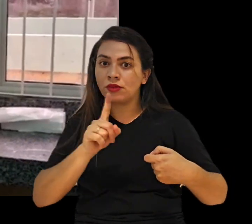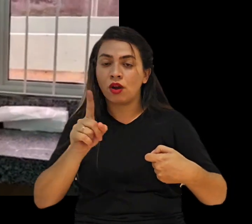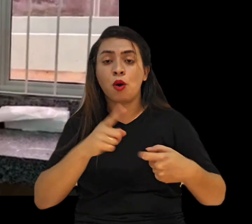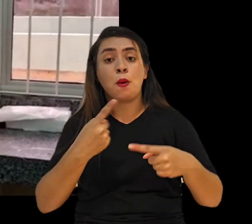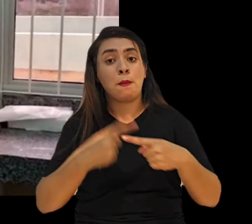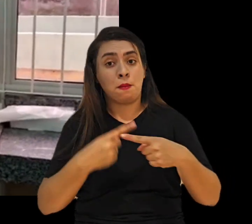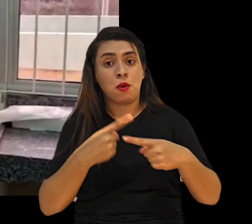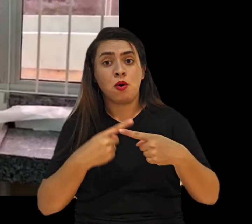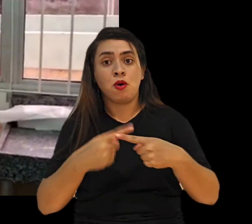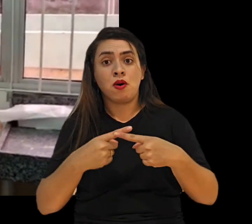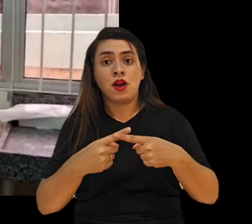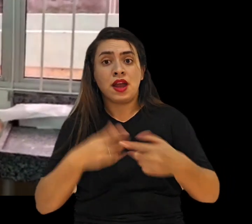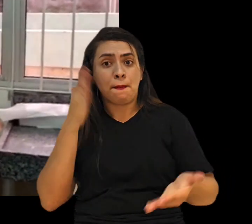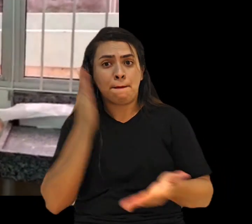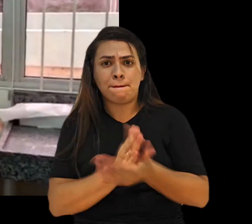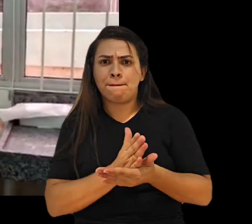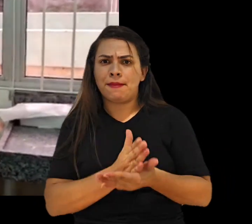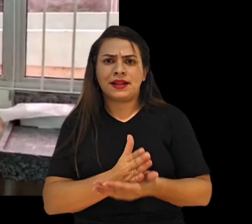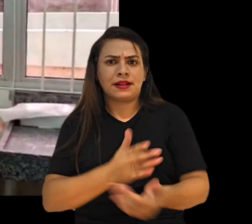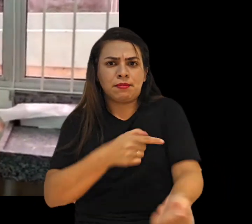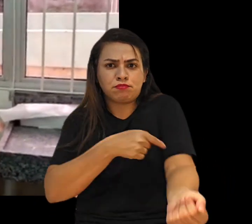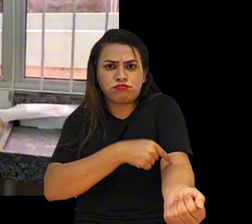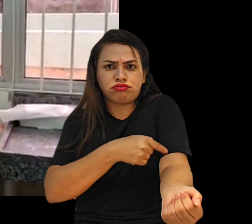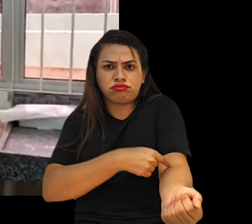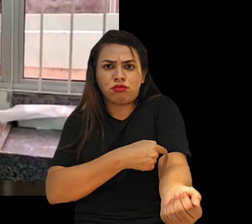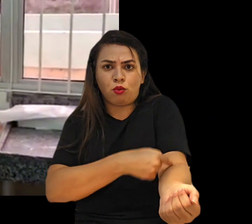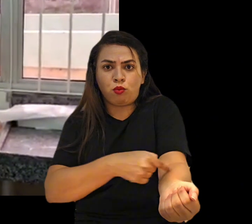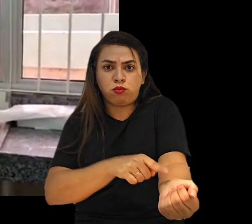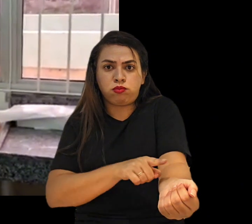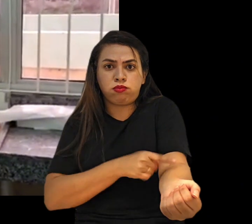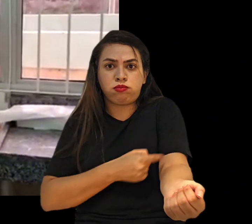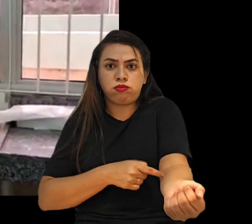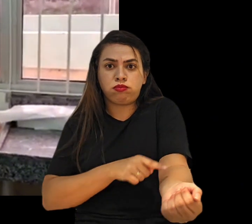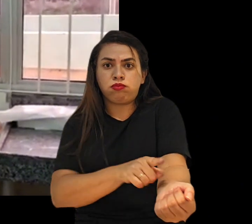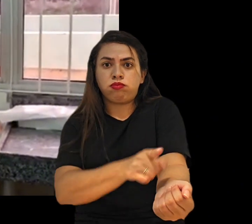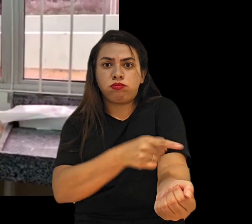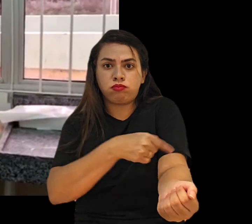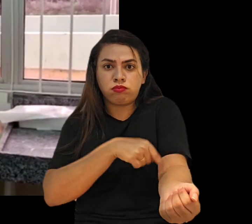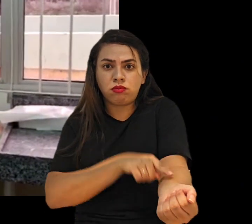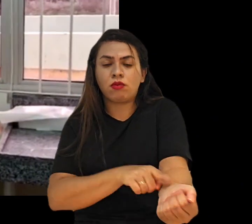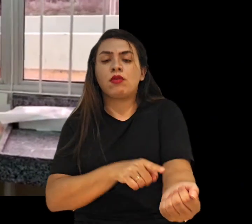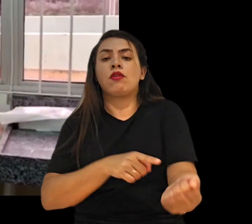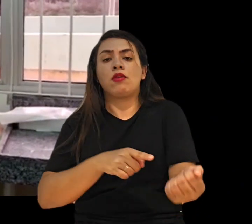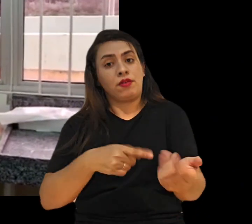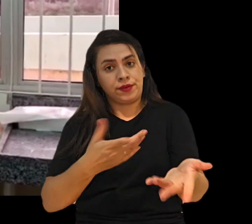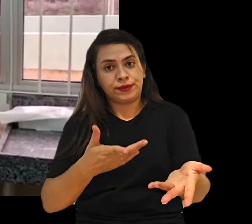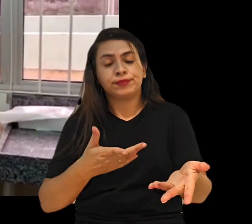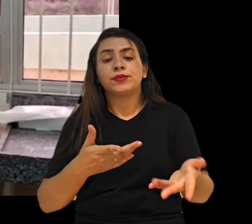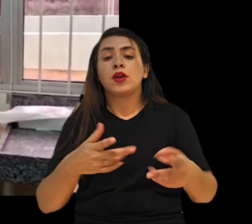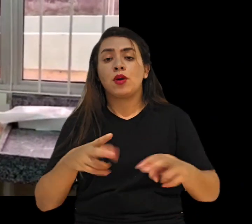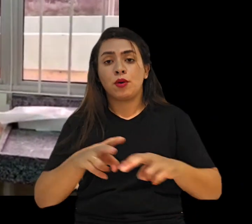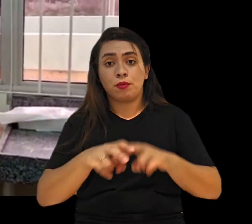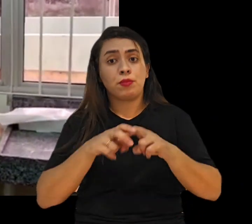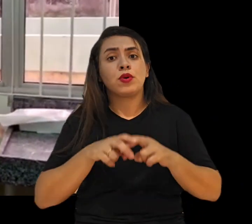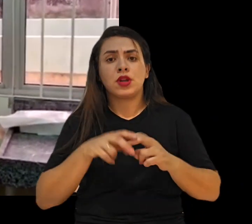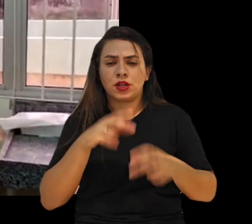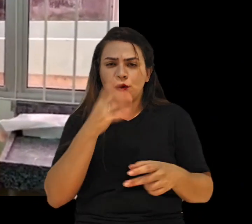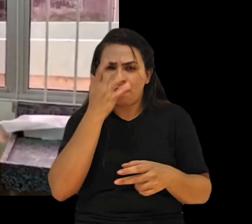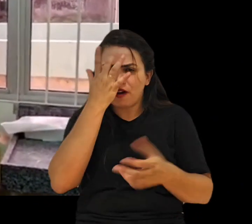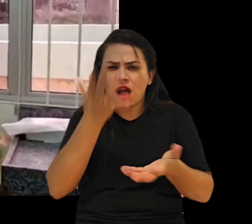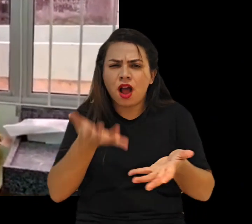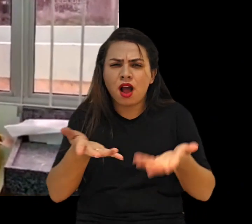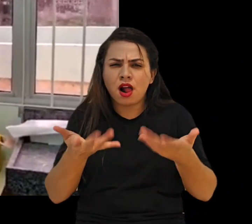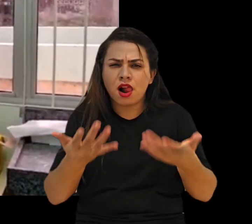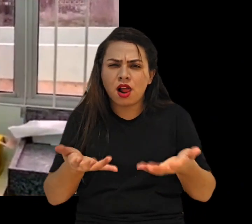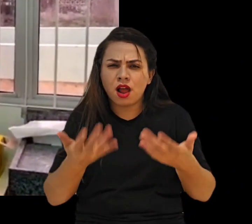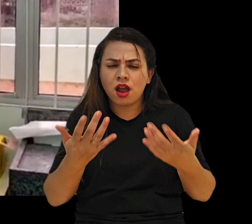a gente coloca de uma maneira que não fique apertado e fique fácil de tirar. Então, por exemplo, o garrote a gente não vai dar um